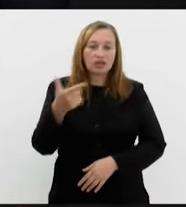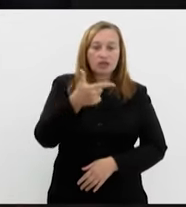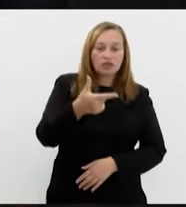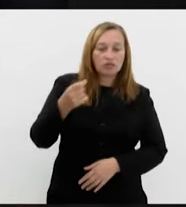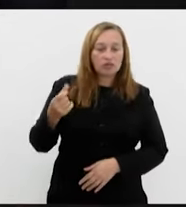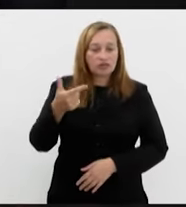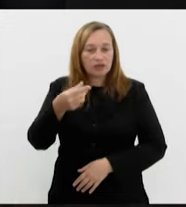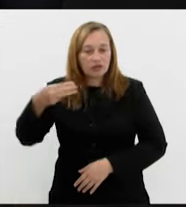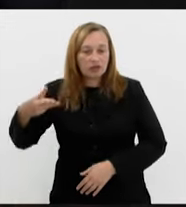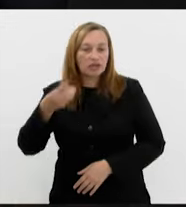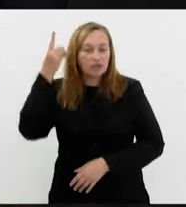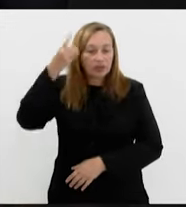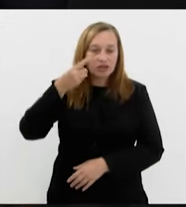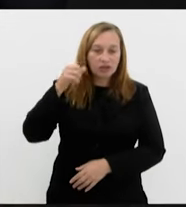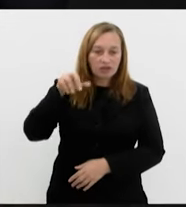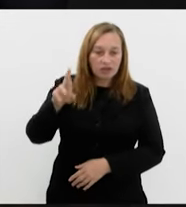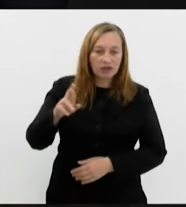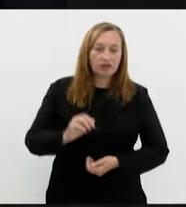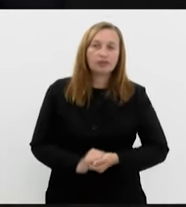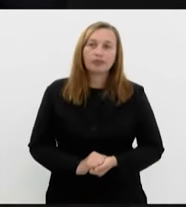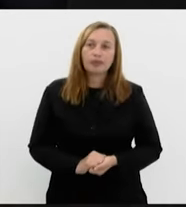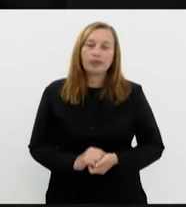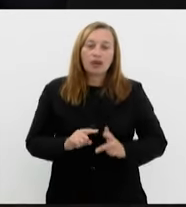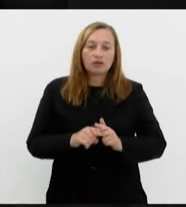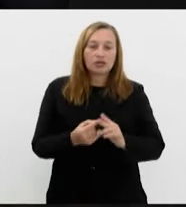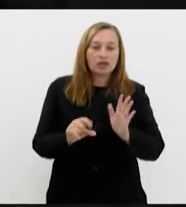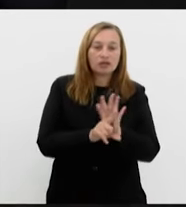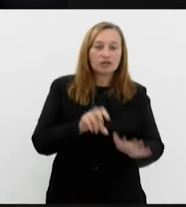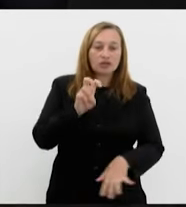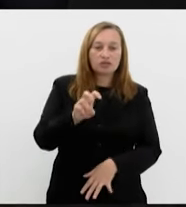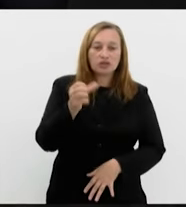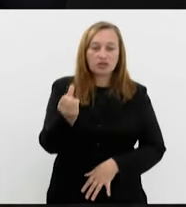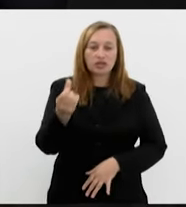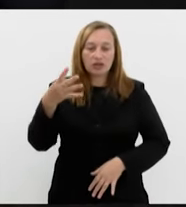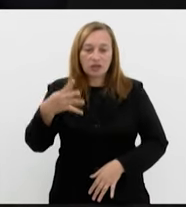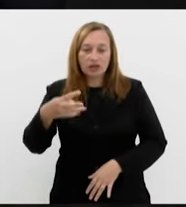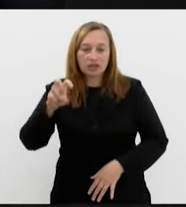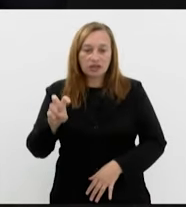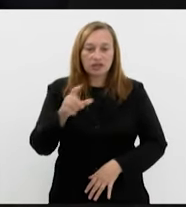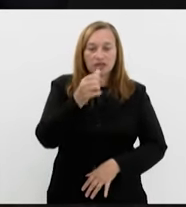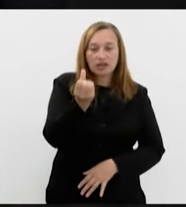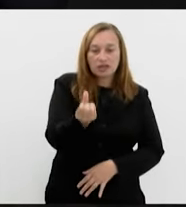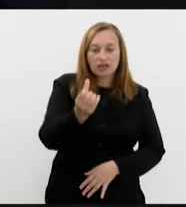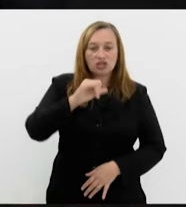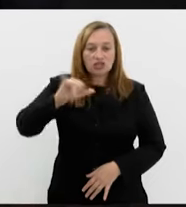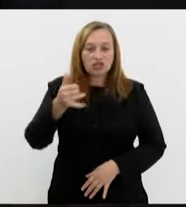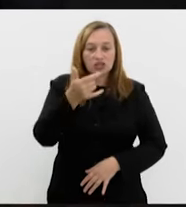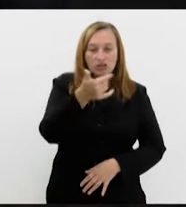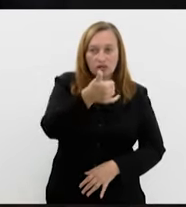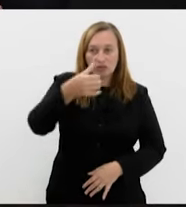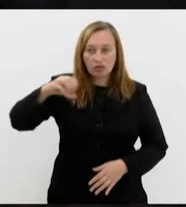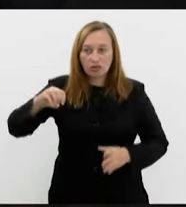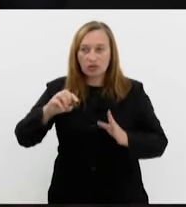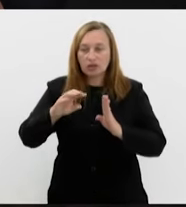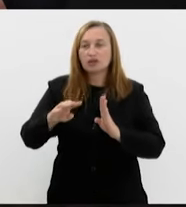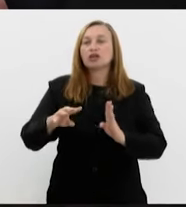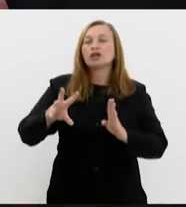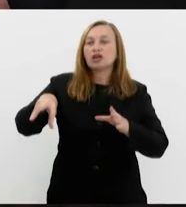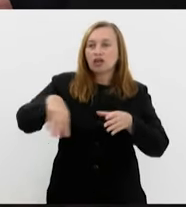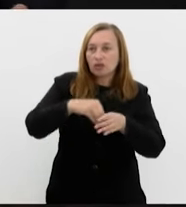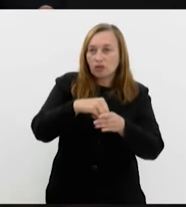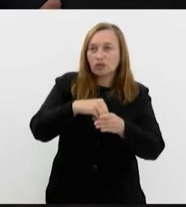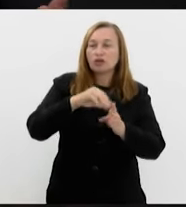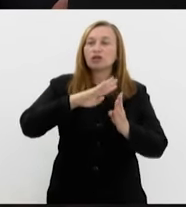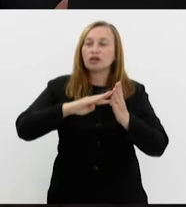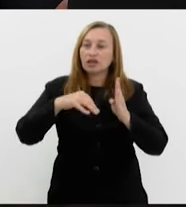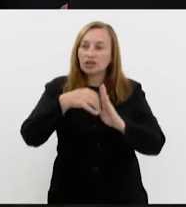1726/2023, de autoria do deputado Rosenberg Reis, que altera a lei número 5.645, de 6 de janeiro de 2010, para incluir no